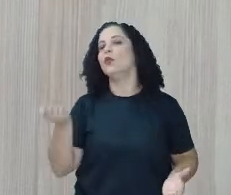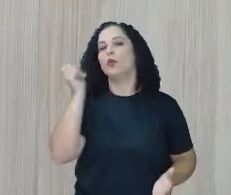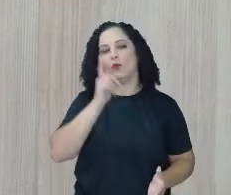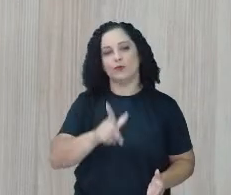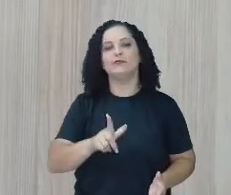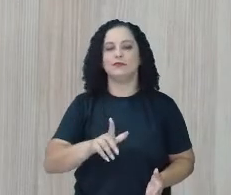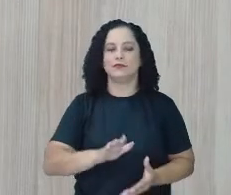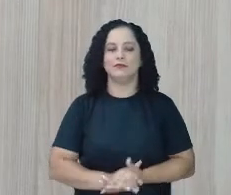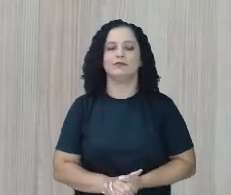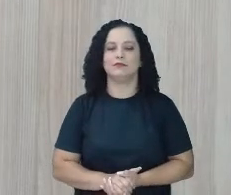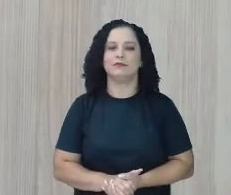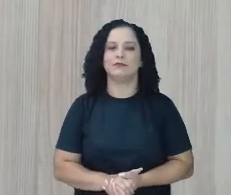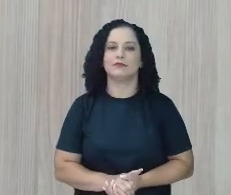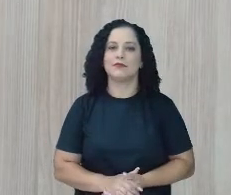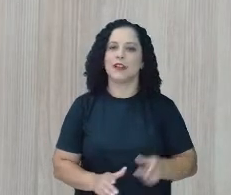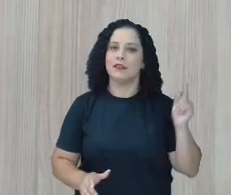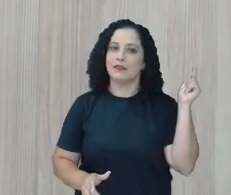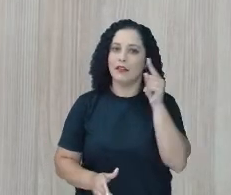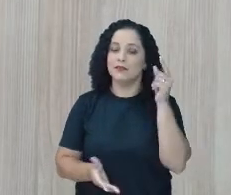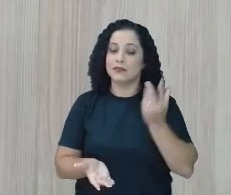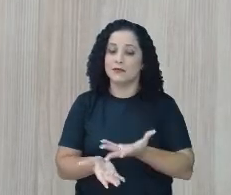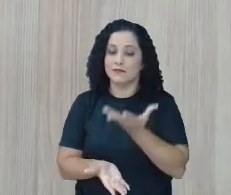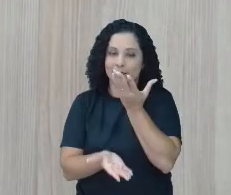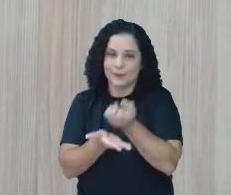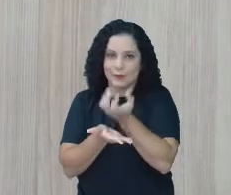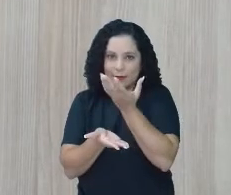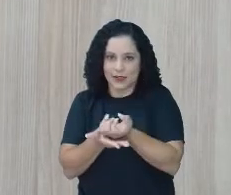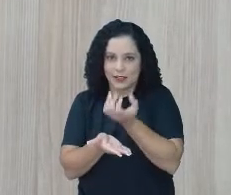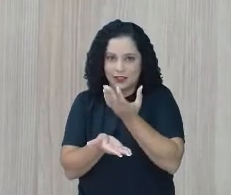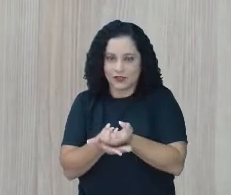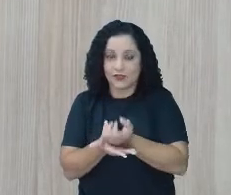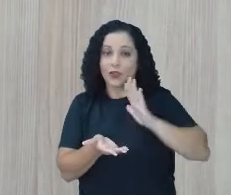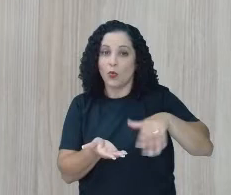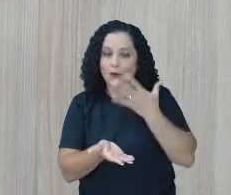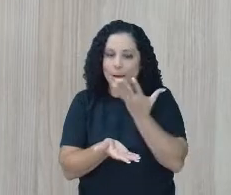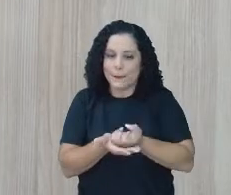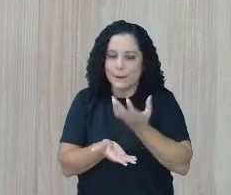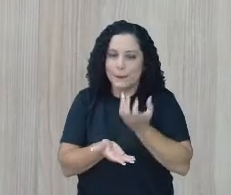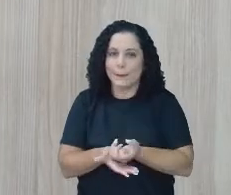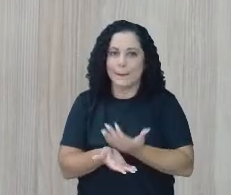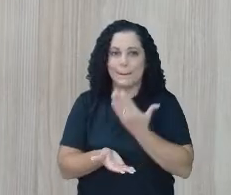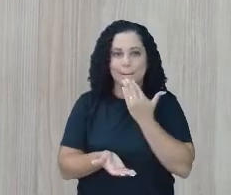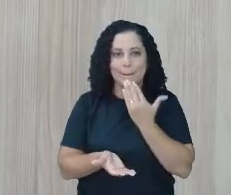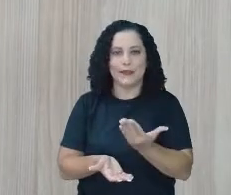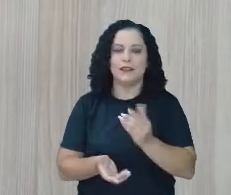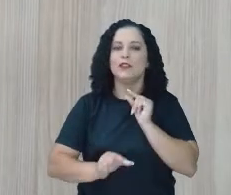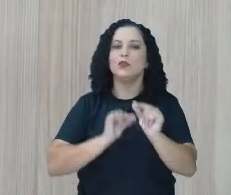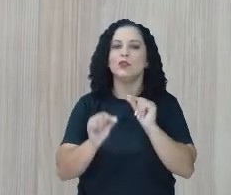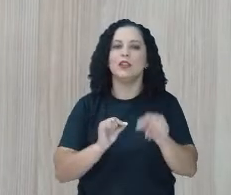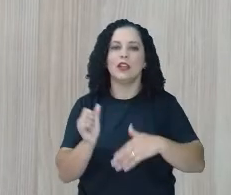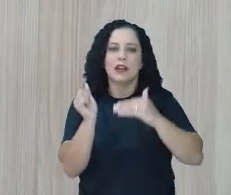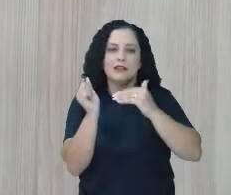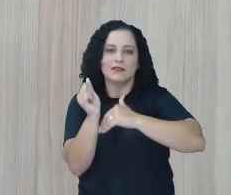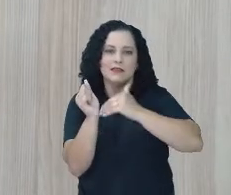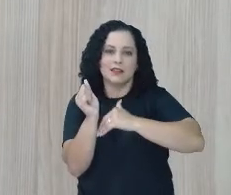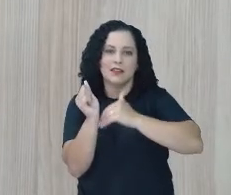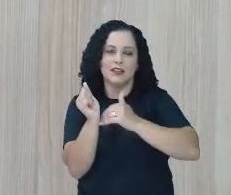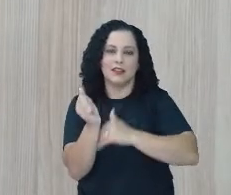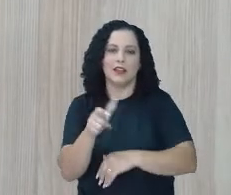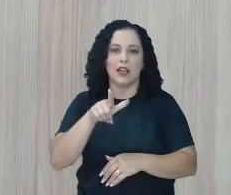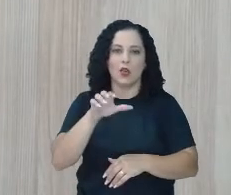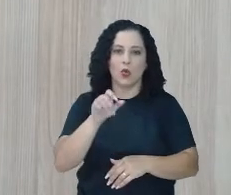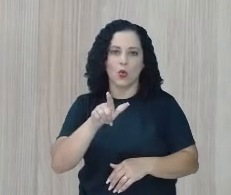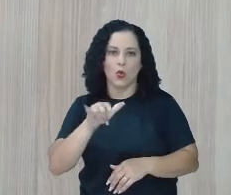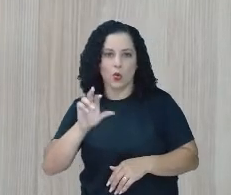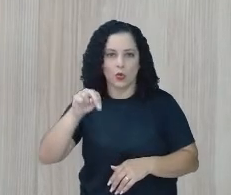aplicativo. Lá você faz o download e quando você fizer o download vai pedir lá o seu login e a sua senha. O login